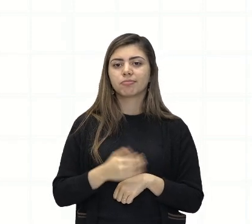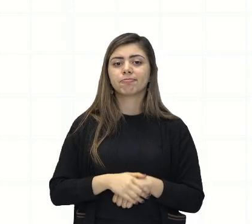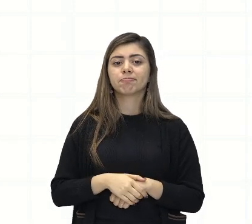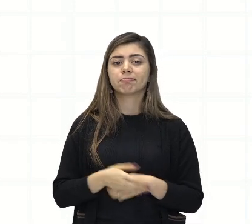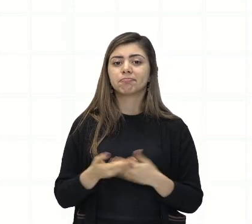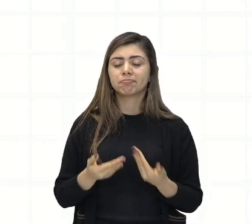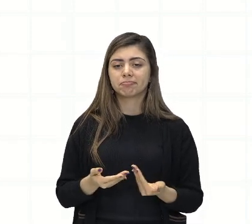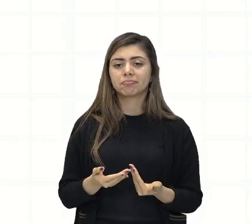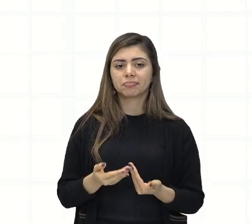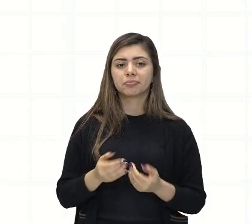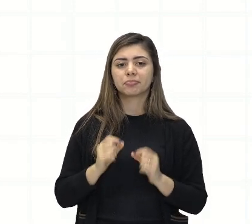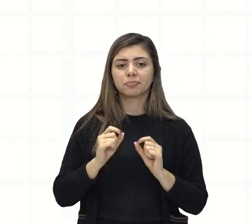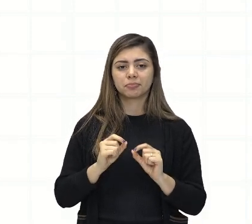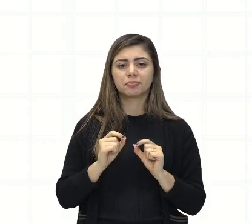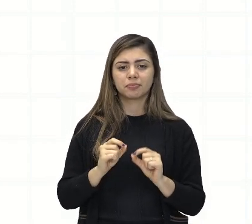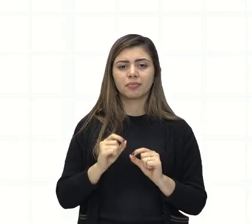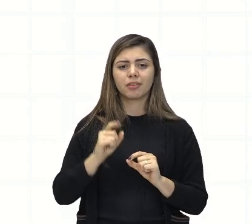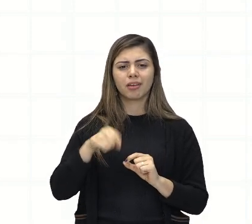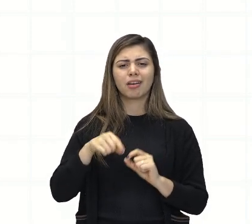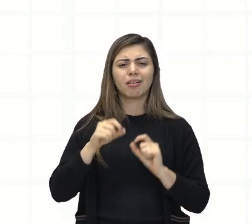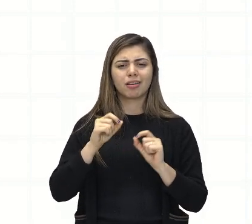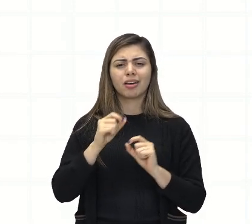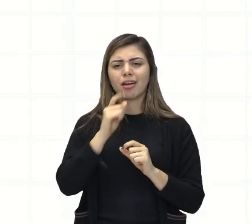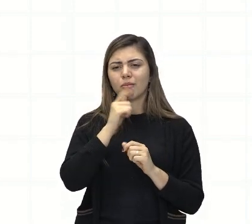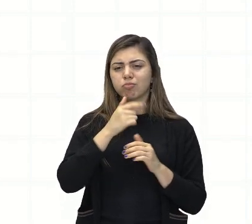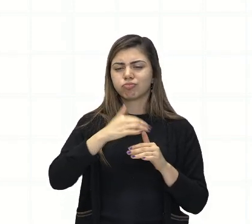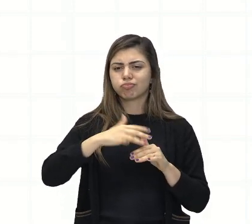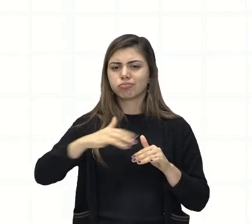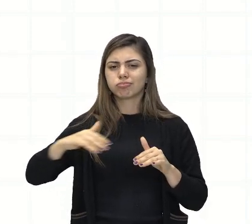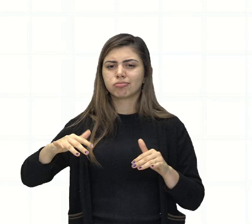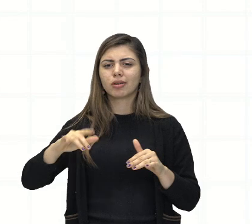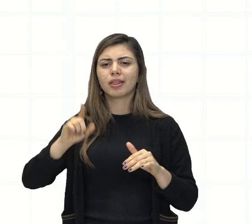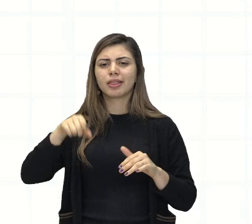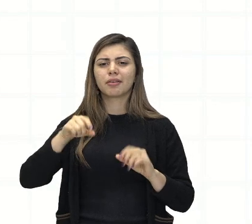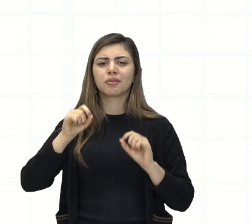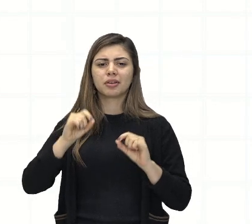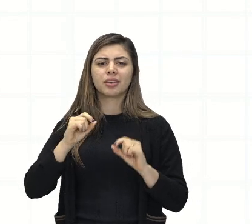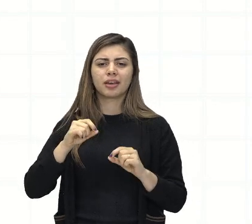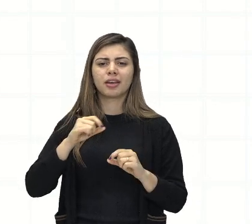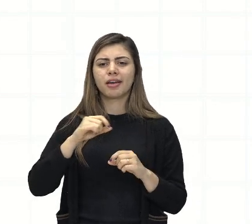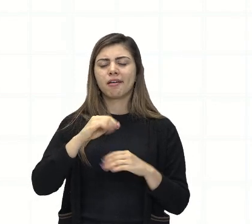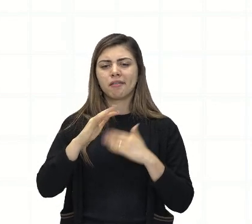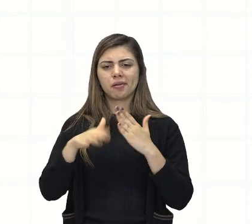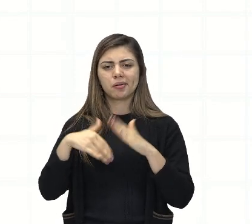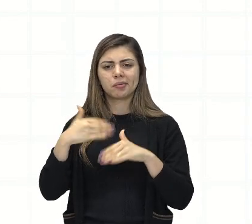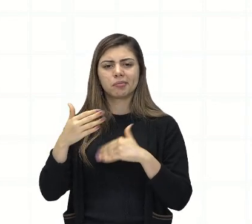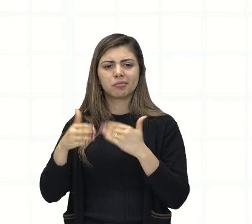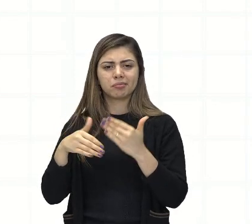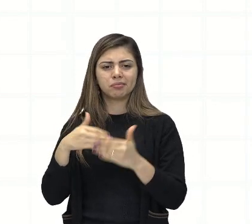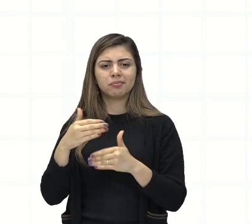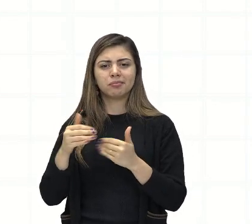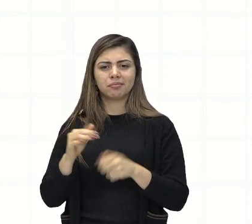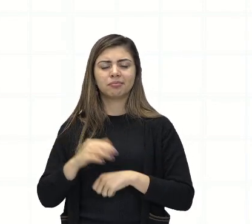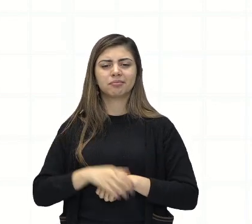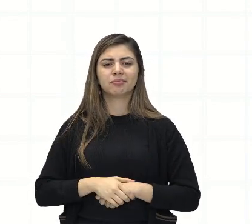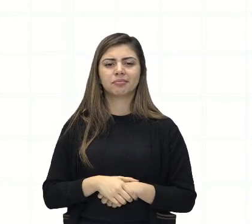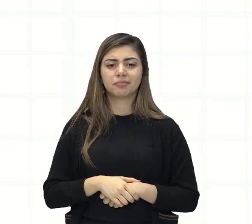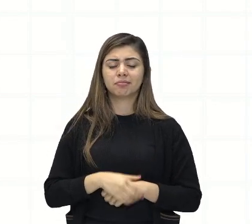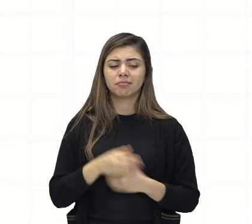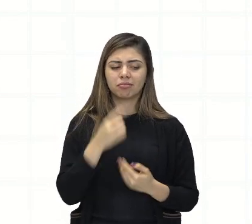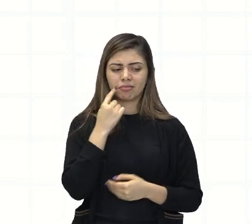da má água desses ares, todos os vivos atos se passam longe demais. A nossa Nininha